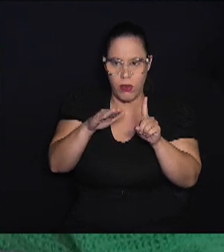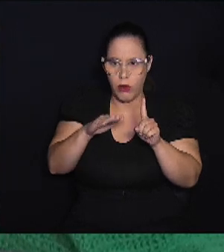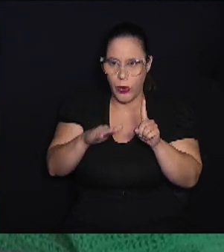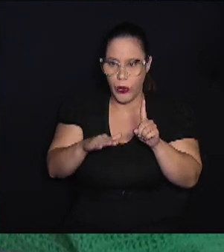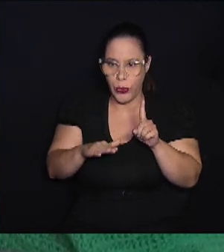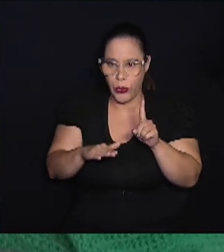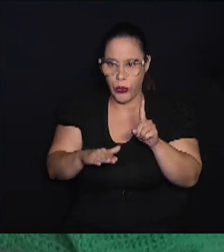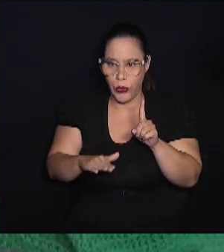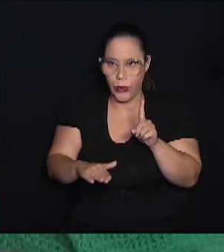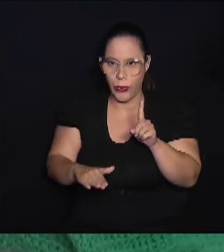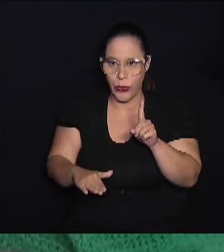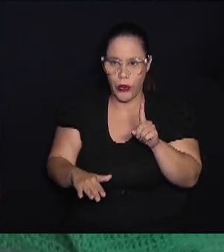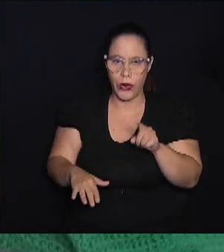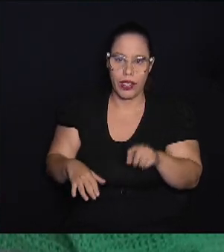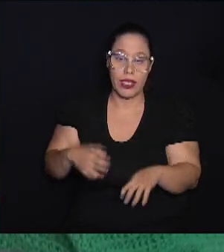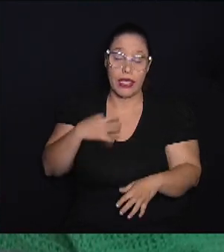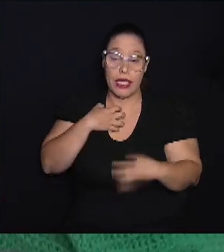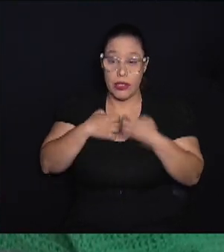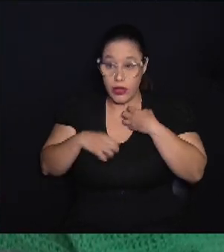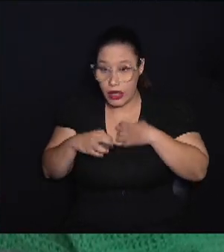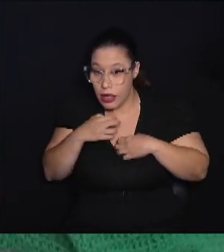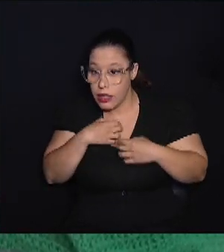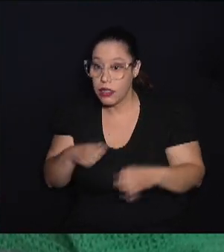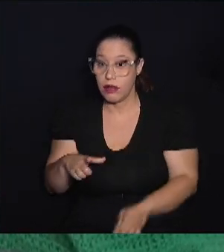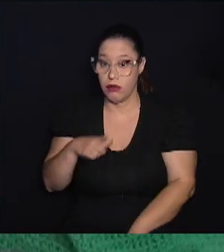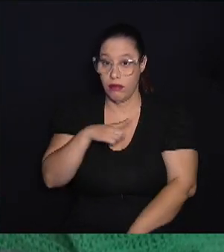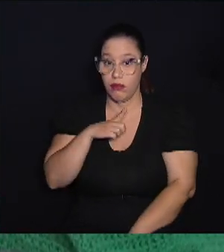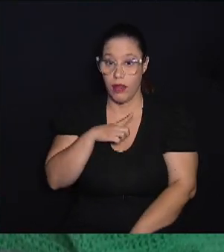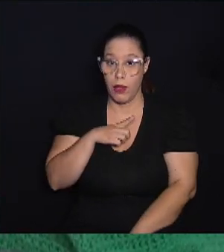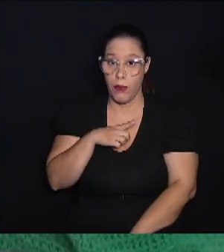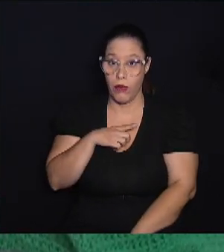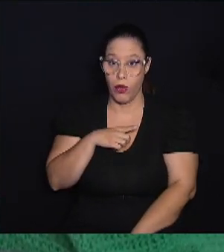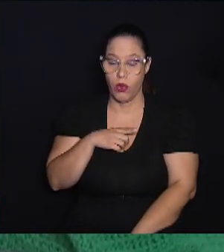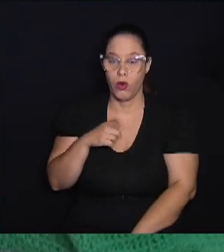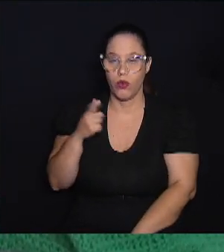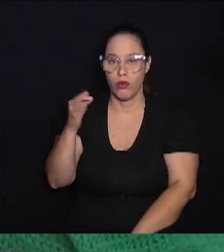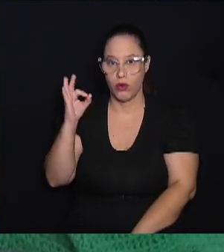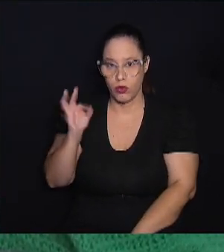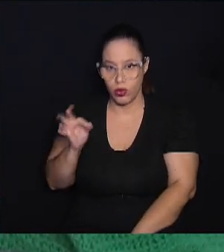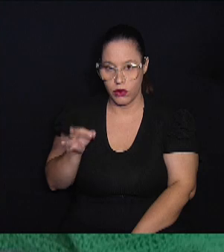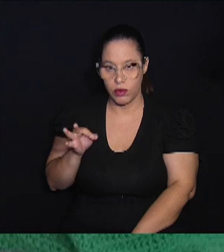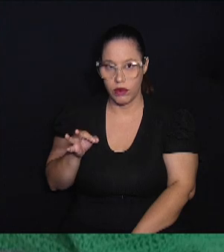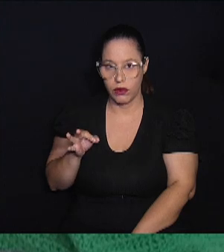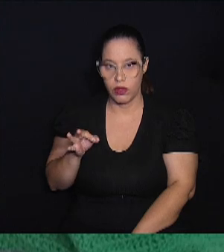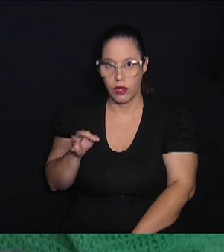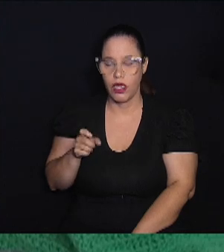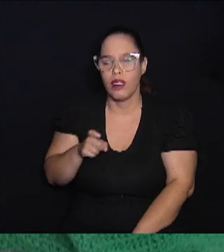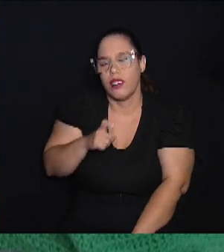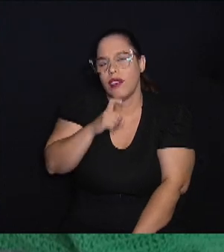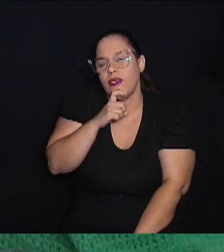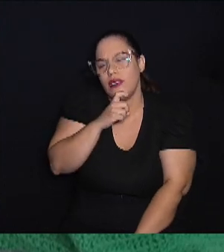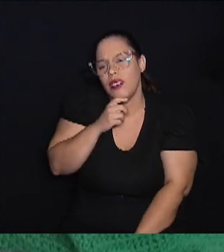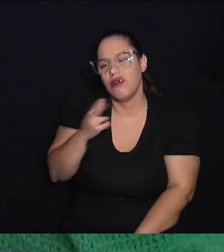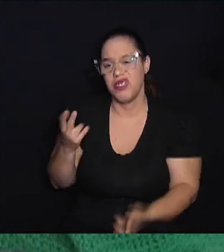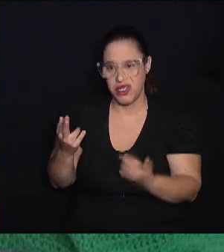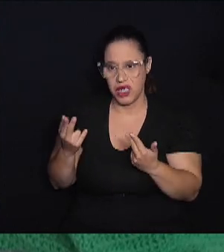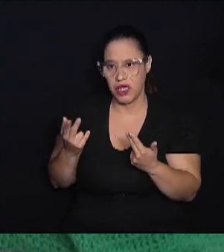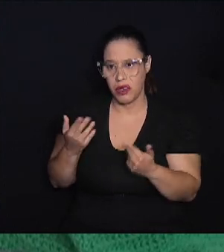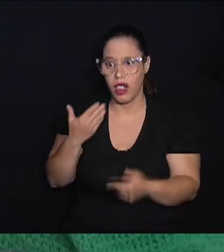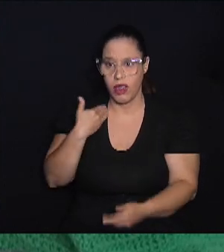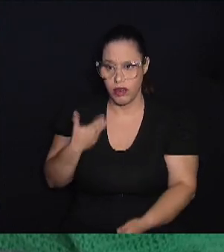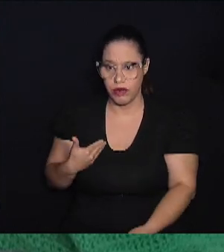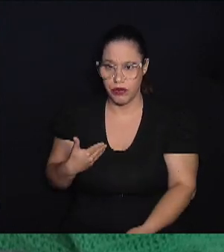vão sentindo também. O ideal é sempre a gente pensar que eles sentem frio igual a gente. O pelo,